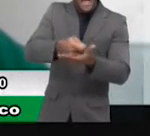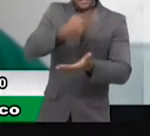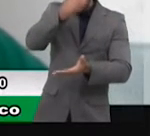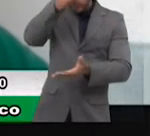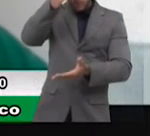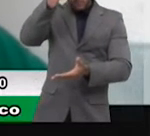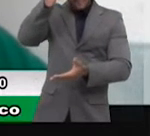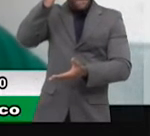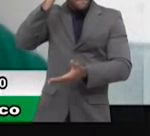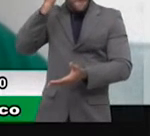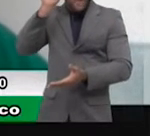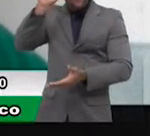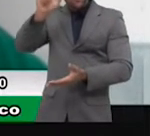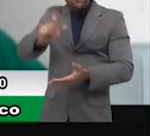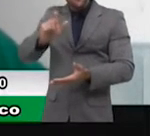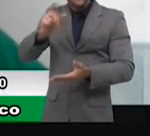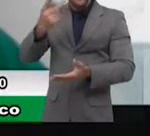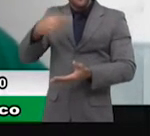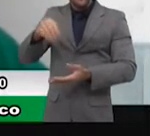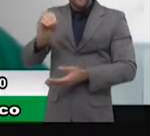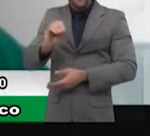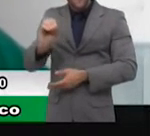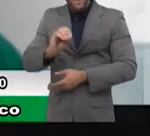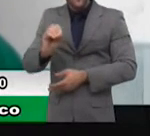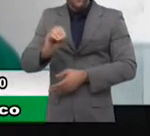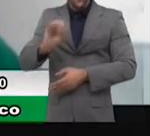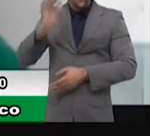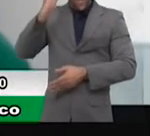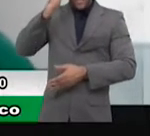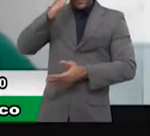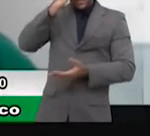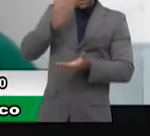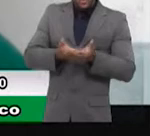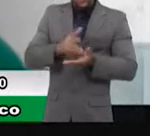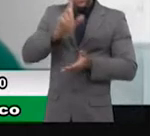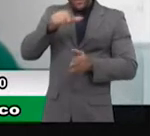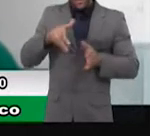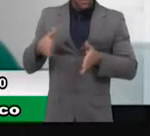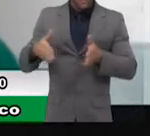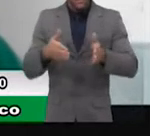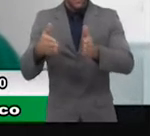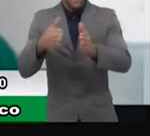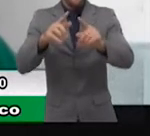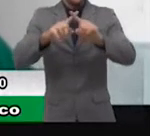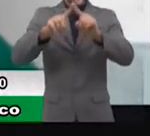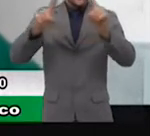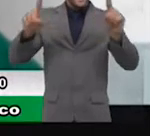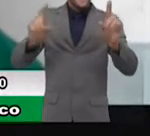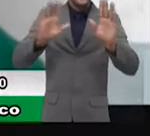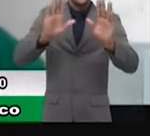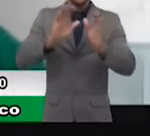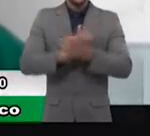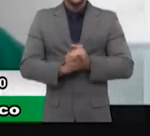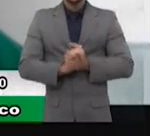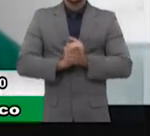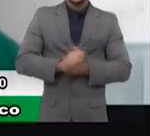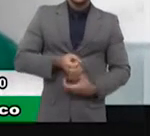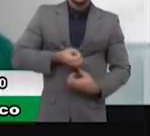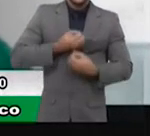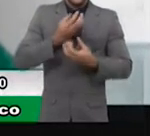do executivo da cidade, e eu acho que é isso daí. Mas eu queria aproveitar para encerrar minhas palavras, senhor presidente, queria